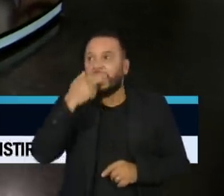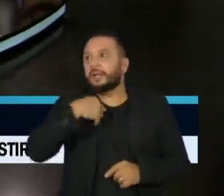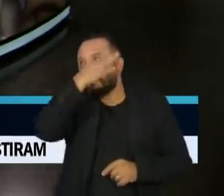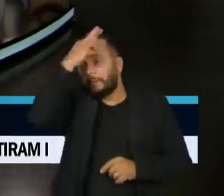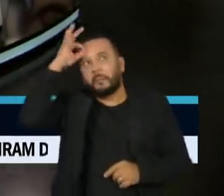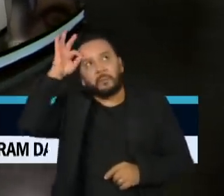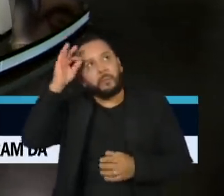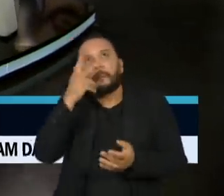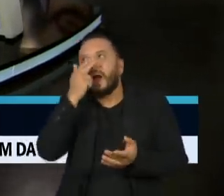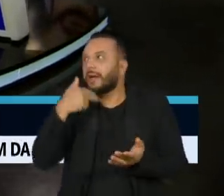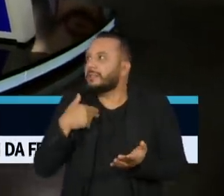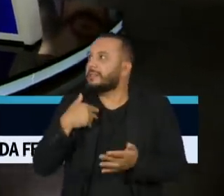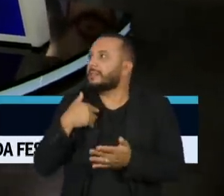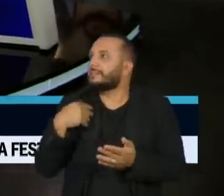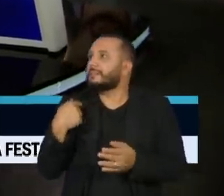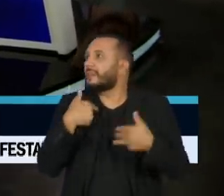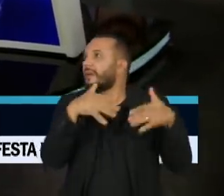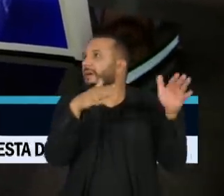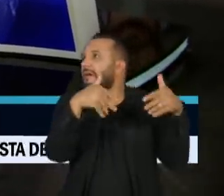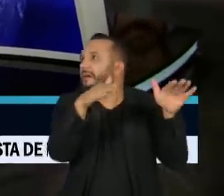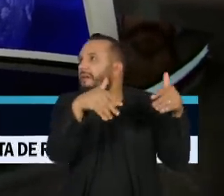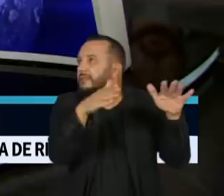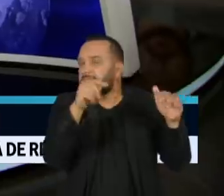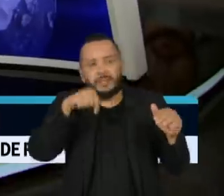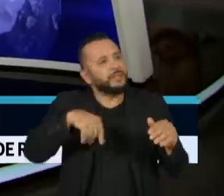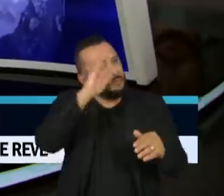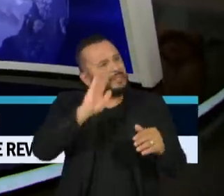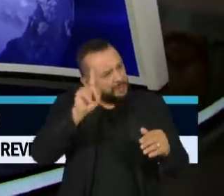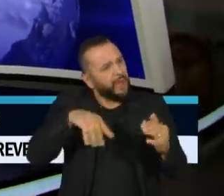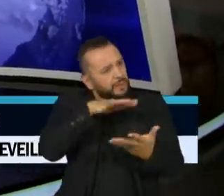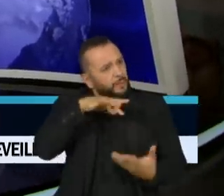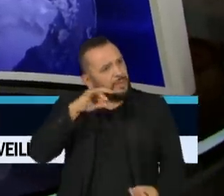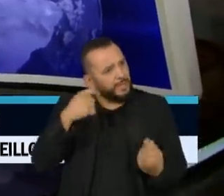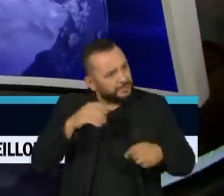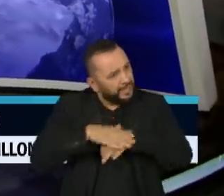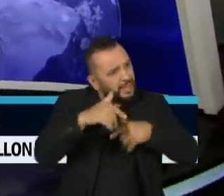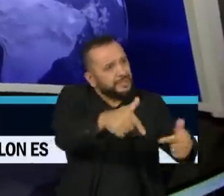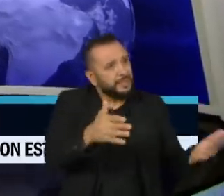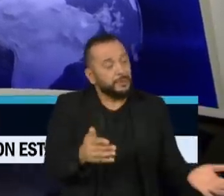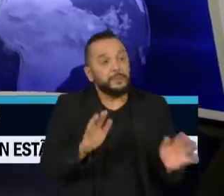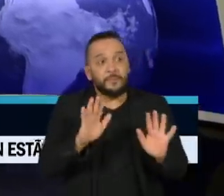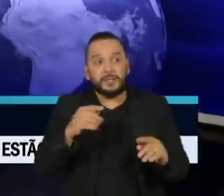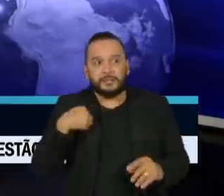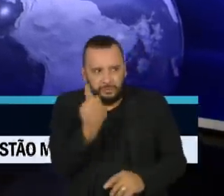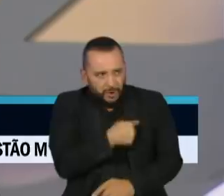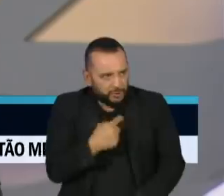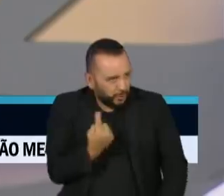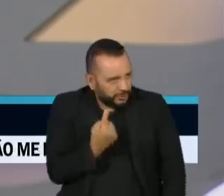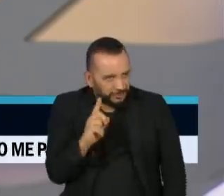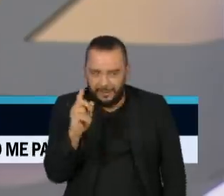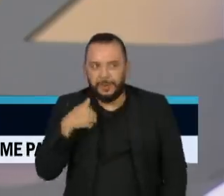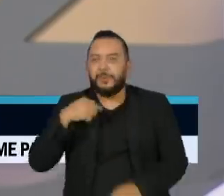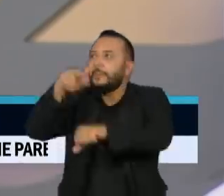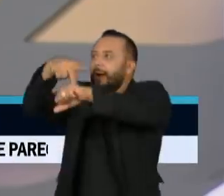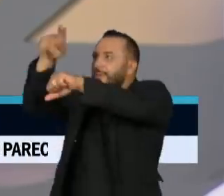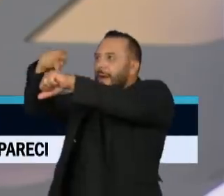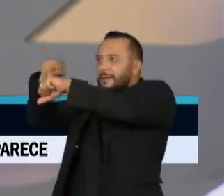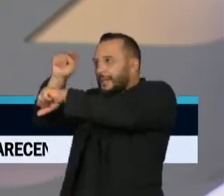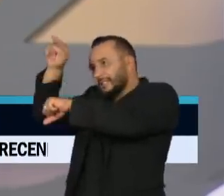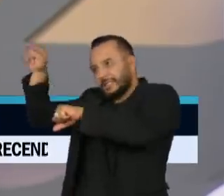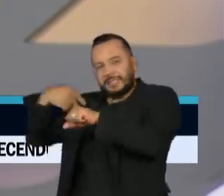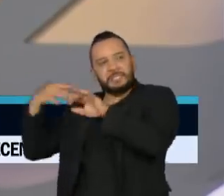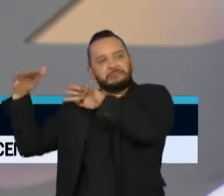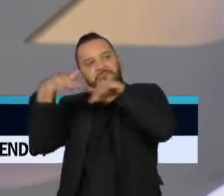situação inaceitável num país democrático, mas nós não estamos sozinhos no mundo. E o mundo está cada vez mais prestando atenção para essas